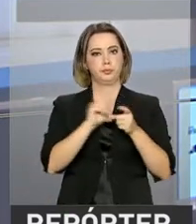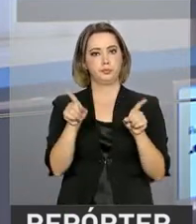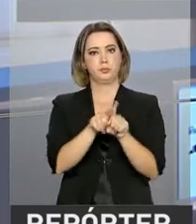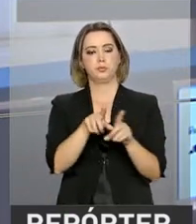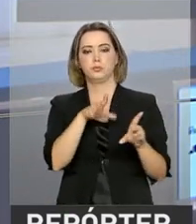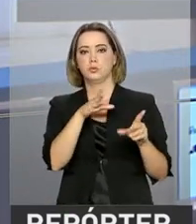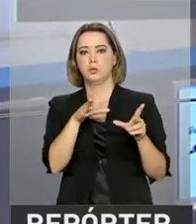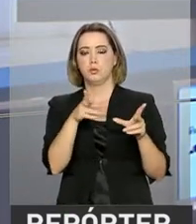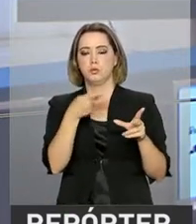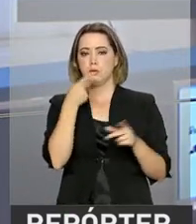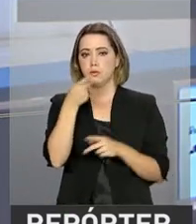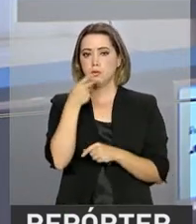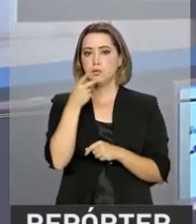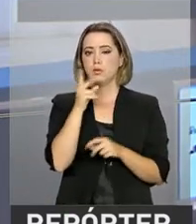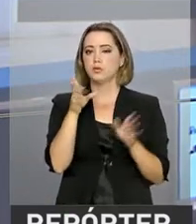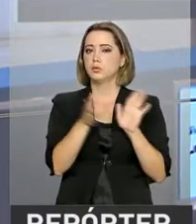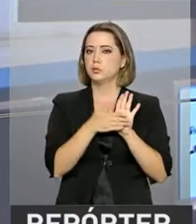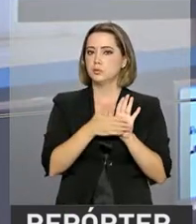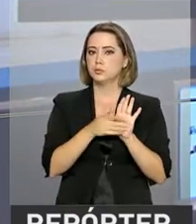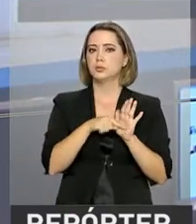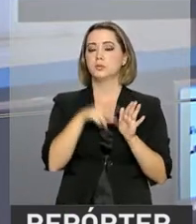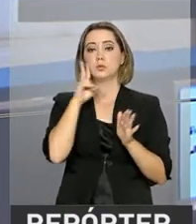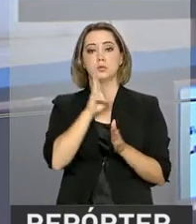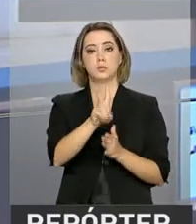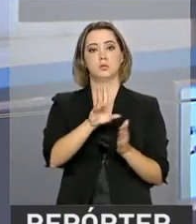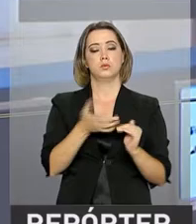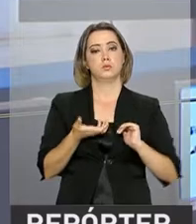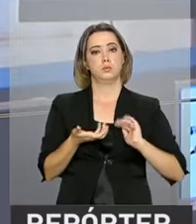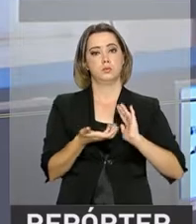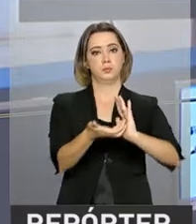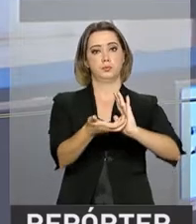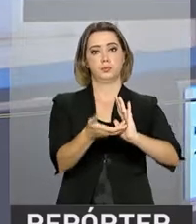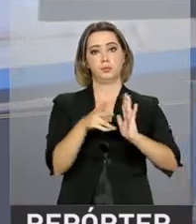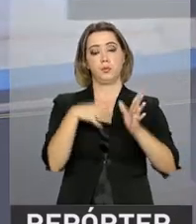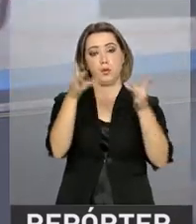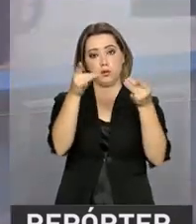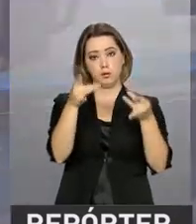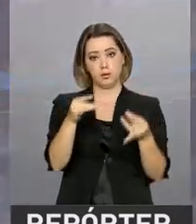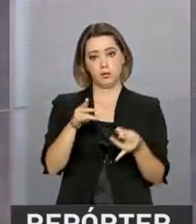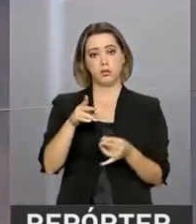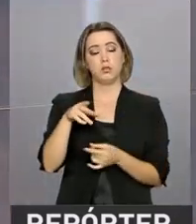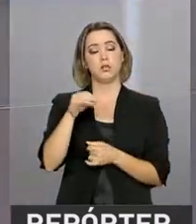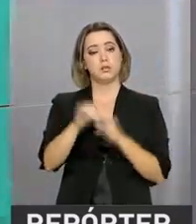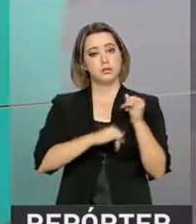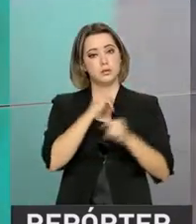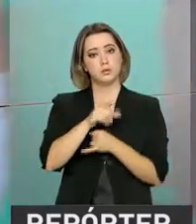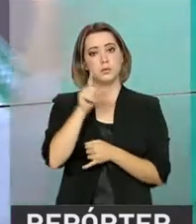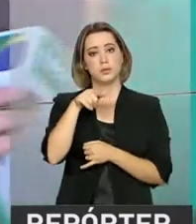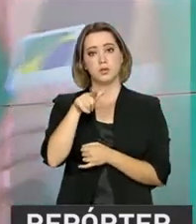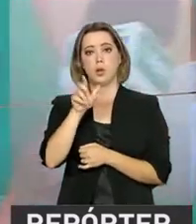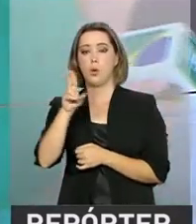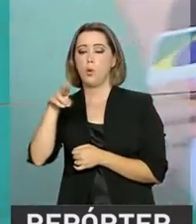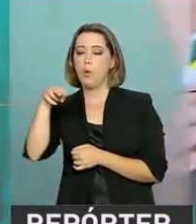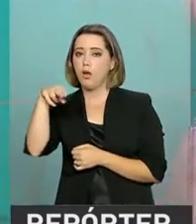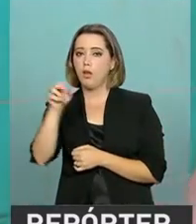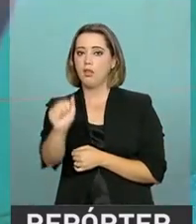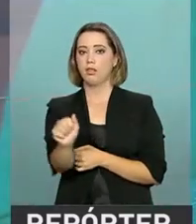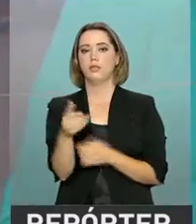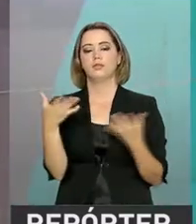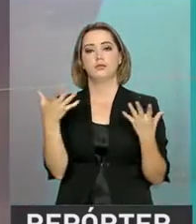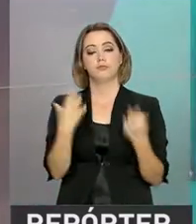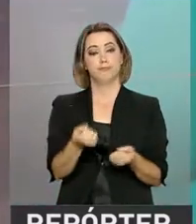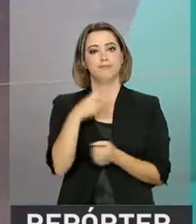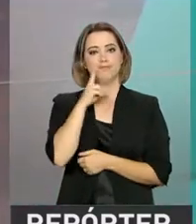para tratar sobre a proposta em análise na Câmara dos Deputados. Quem tem as informações sobre esse assunto é a repórter Luana Karen. Nós vamos conversar com